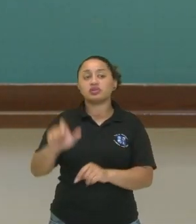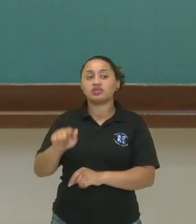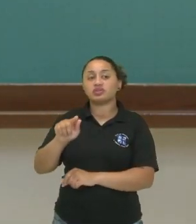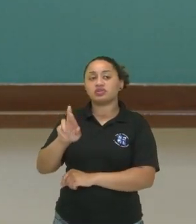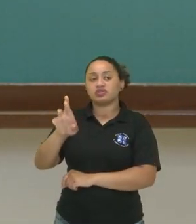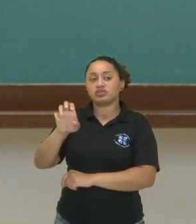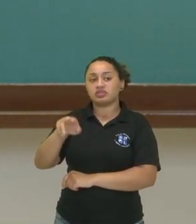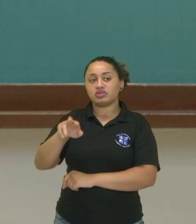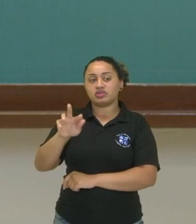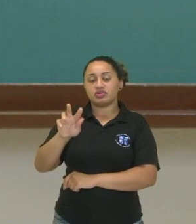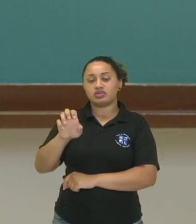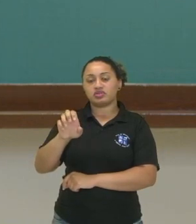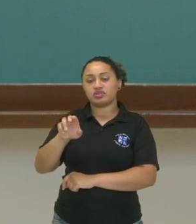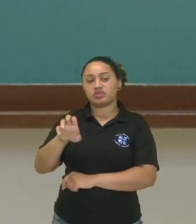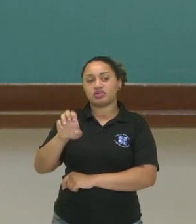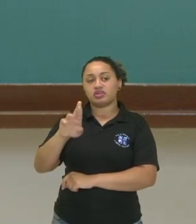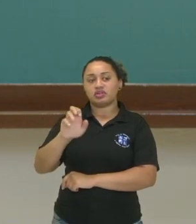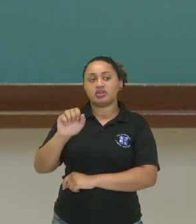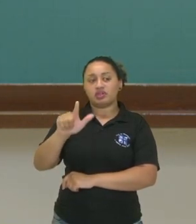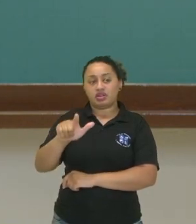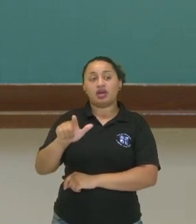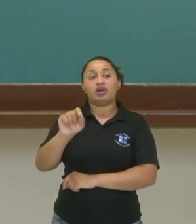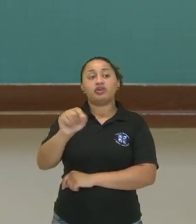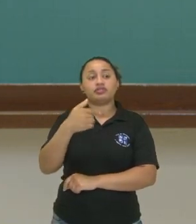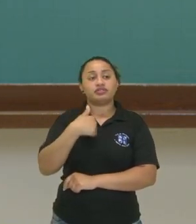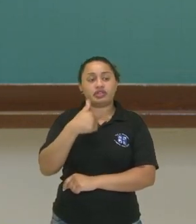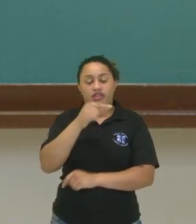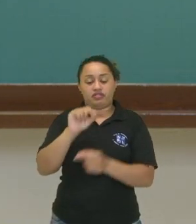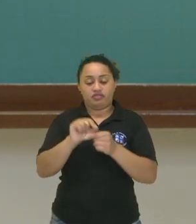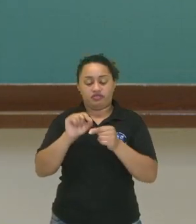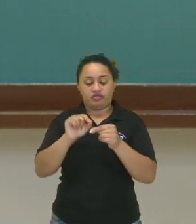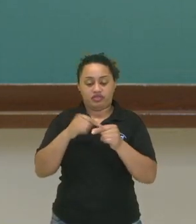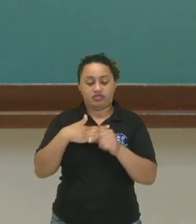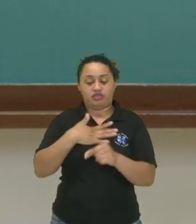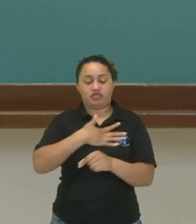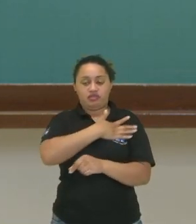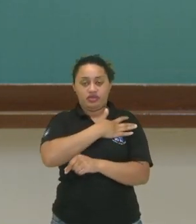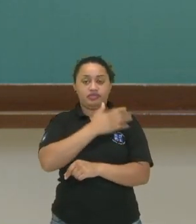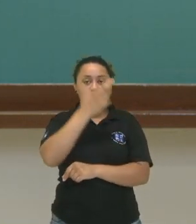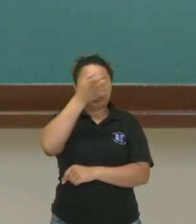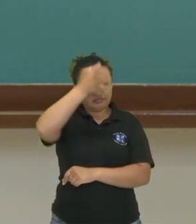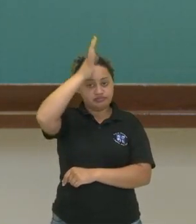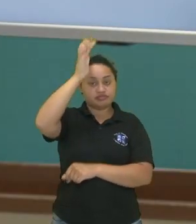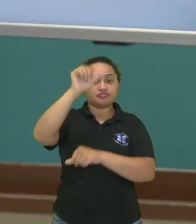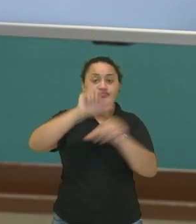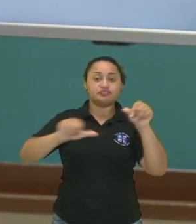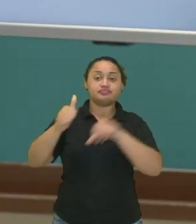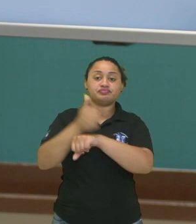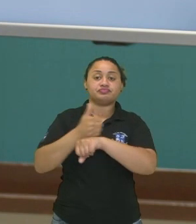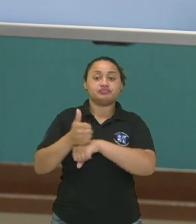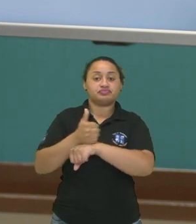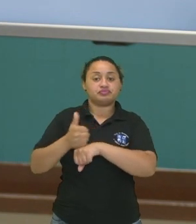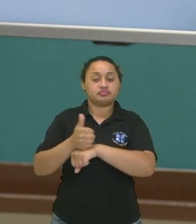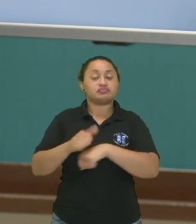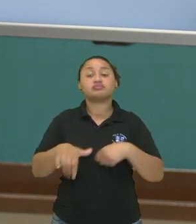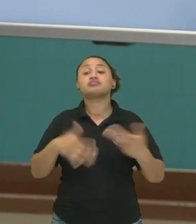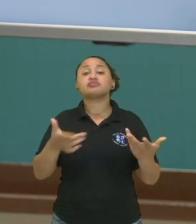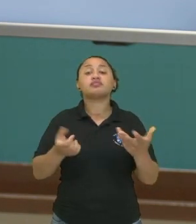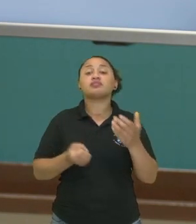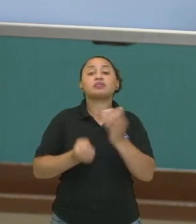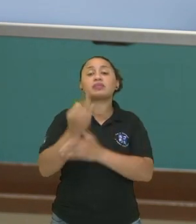de 111 a.C., acabou profissionalizando o exército romano. De que maneira? Ele criou uma espécie